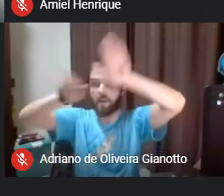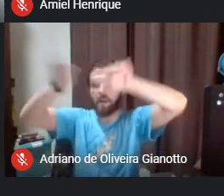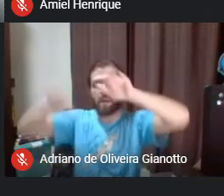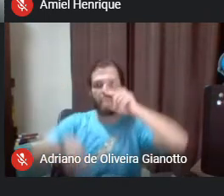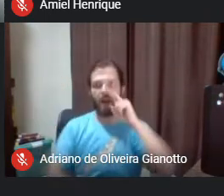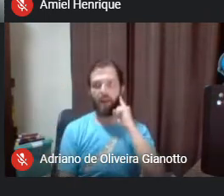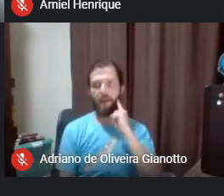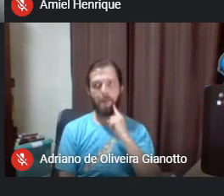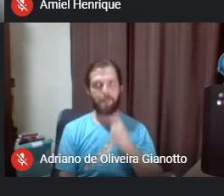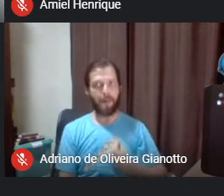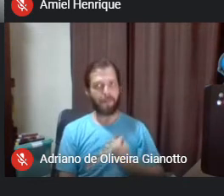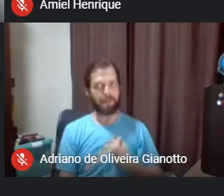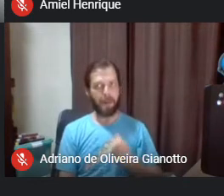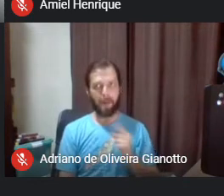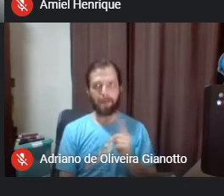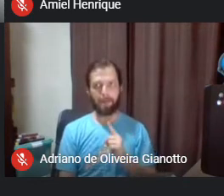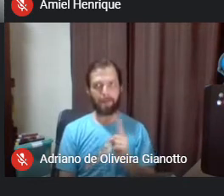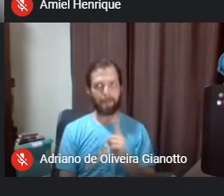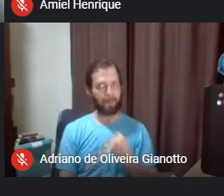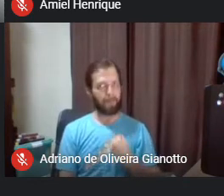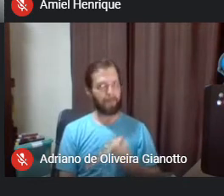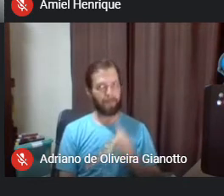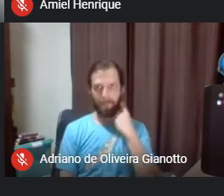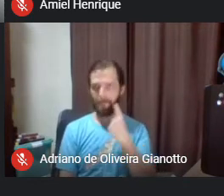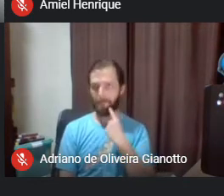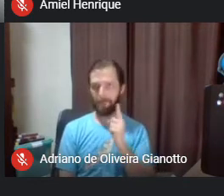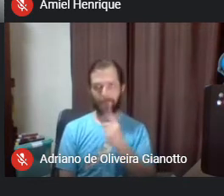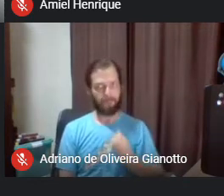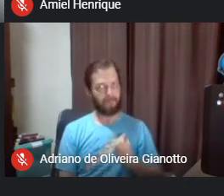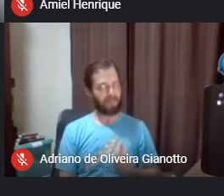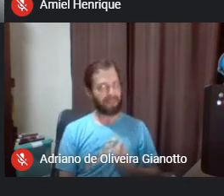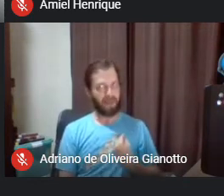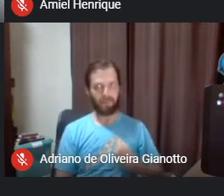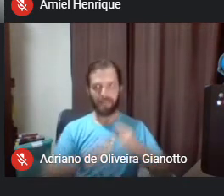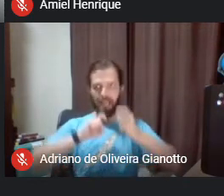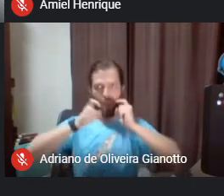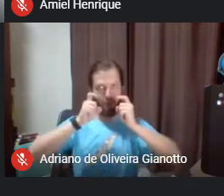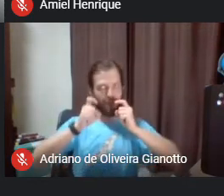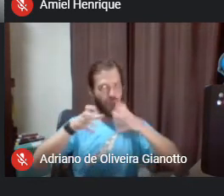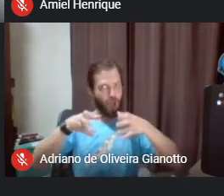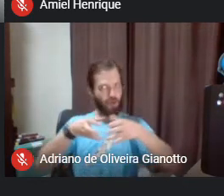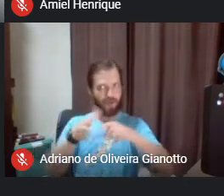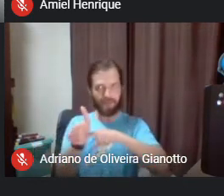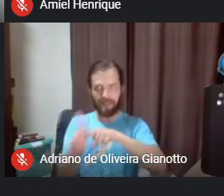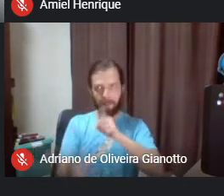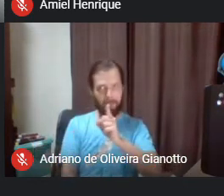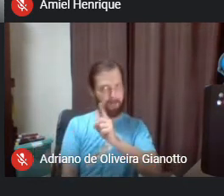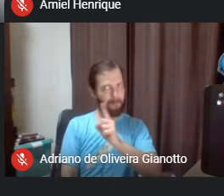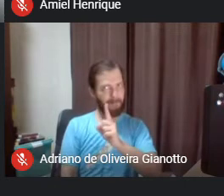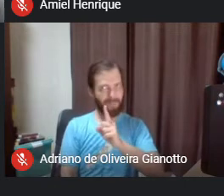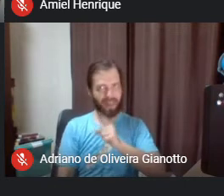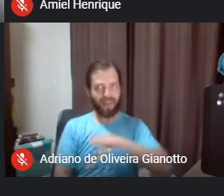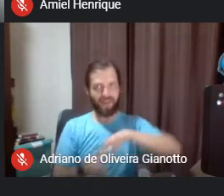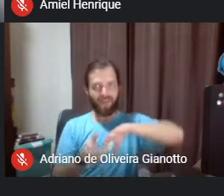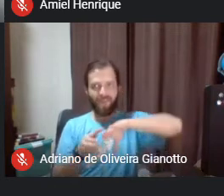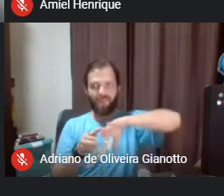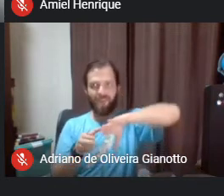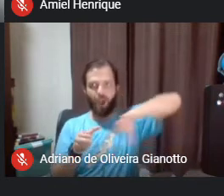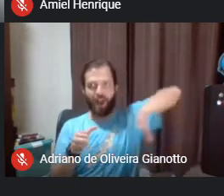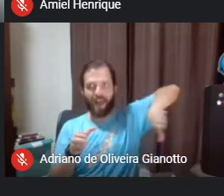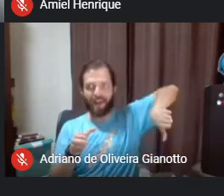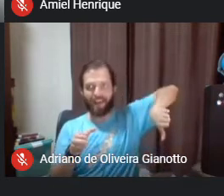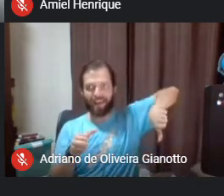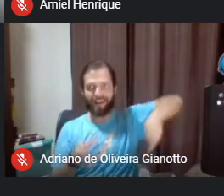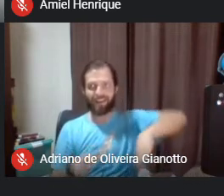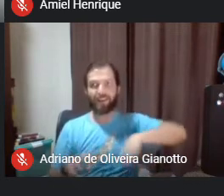chamaram 117 países, não havia nenhum surdo presente nessa reunião, essa reunião